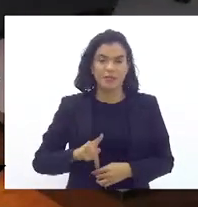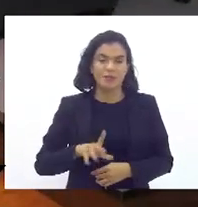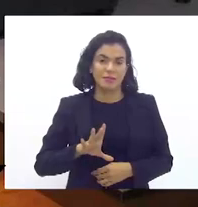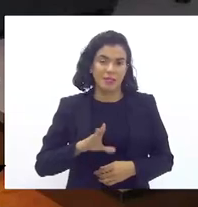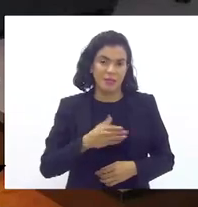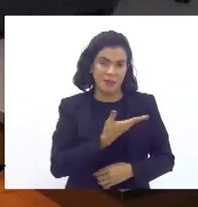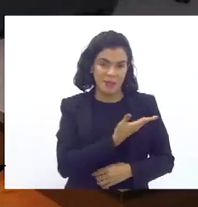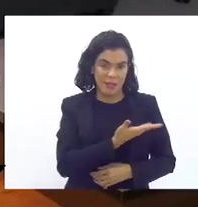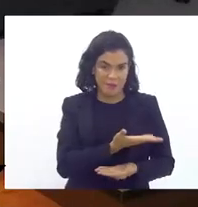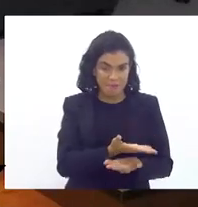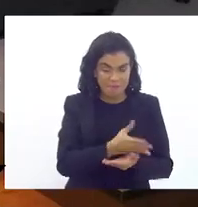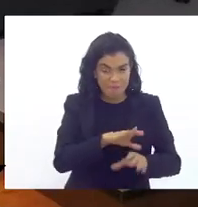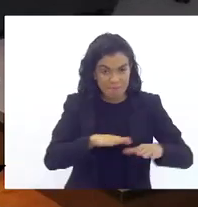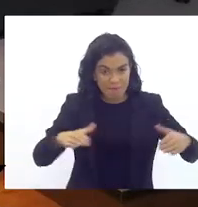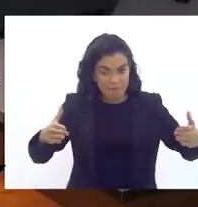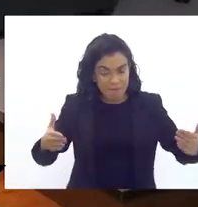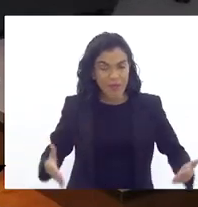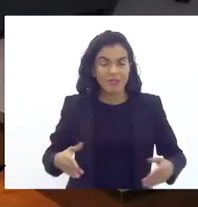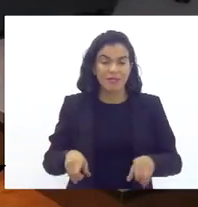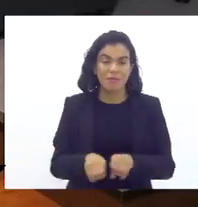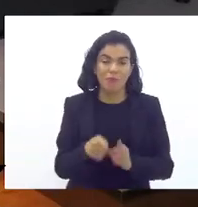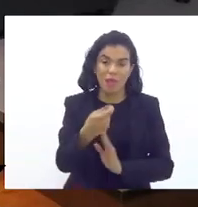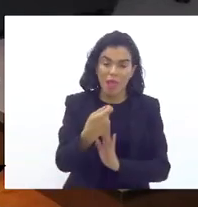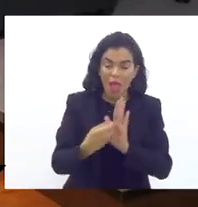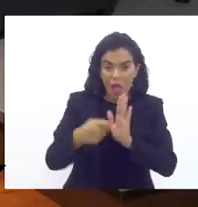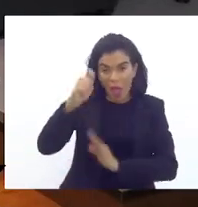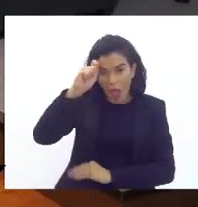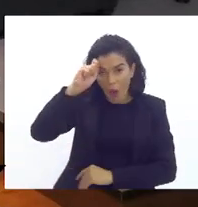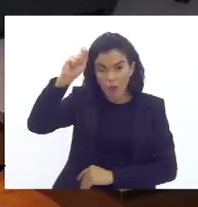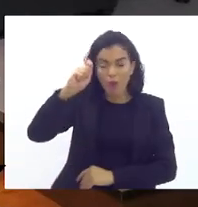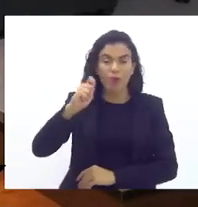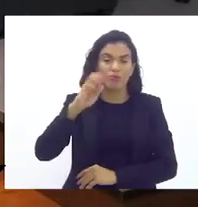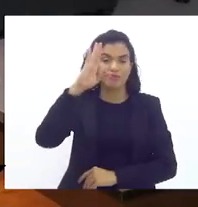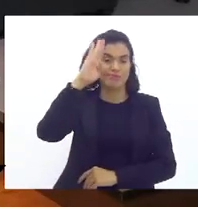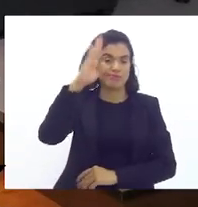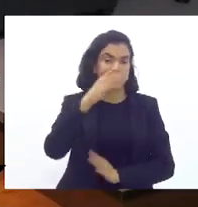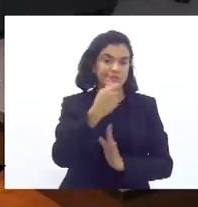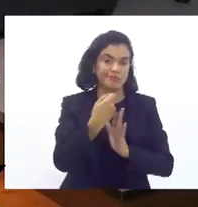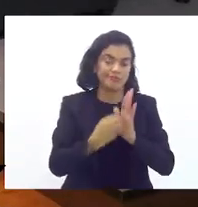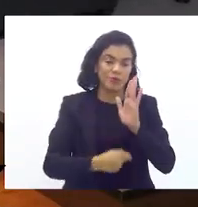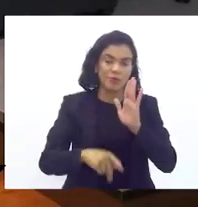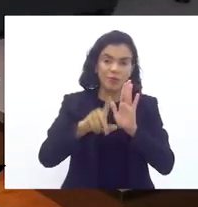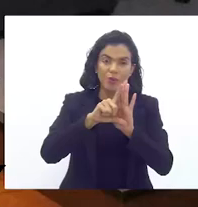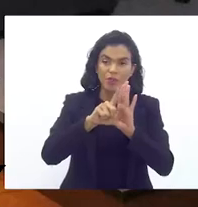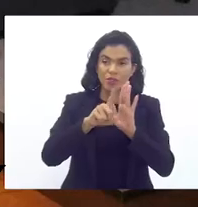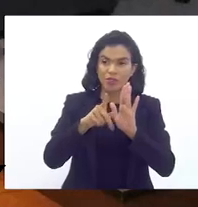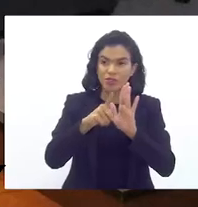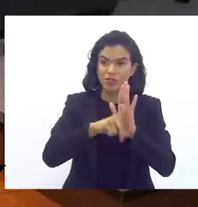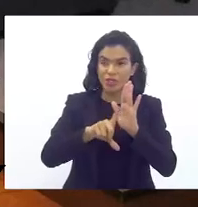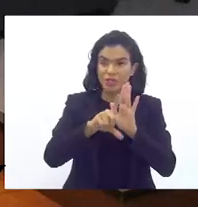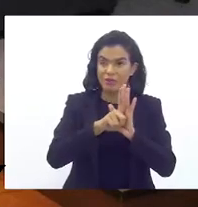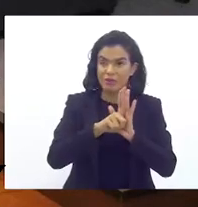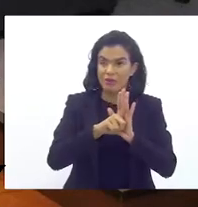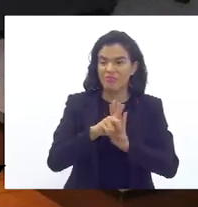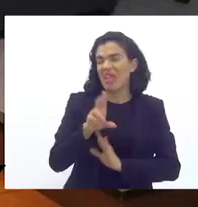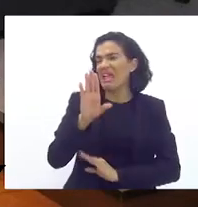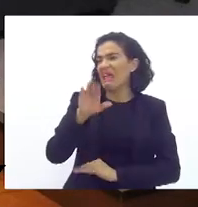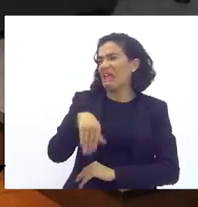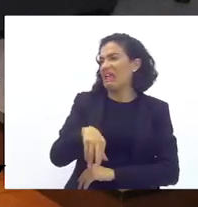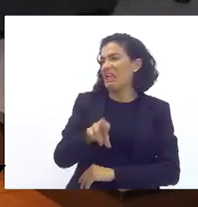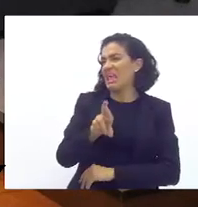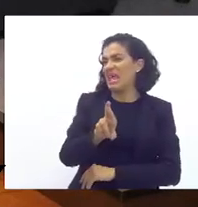o autor principal do projeto é deputada Renata Machado eu que Renata